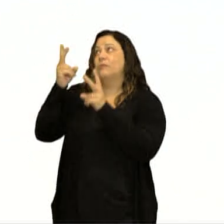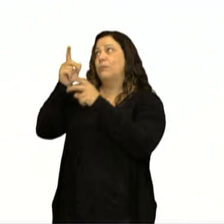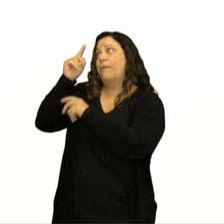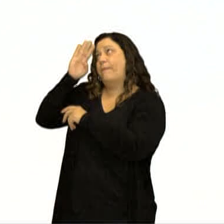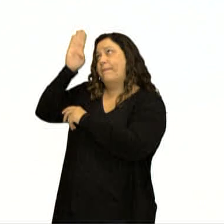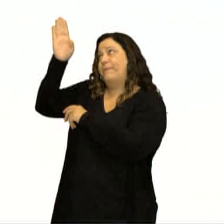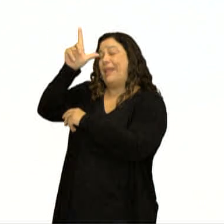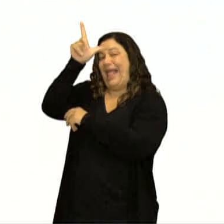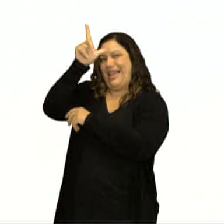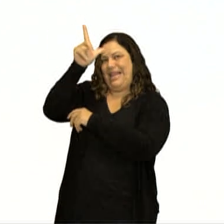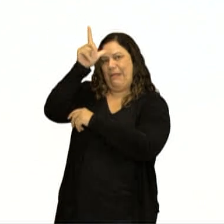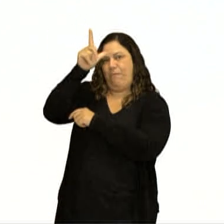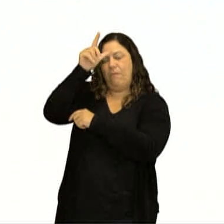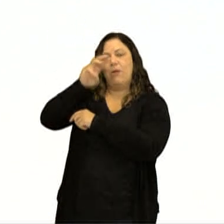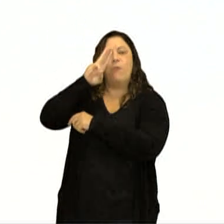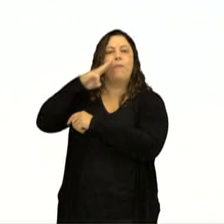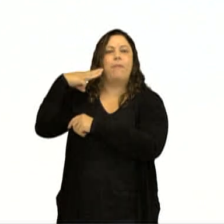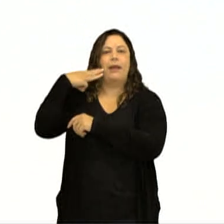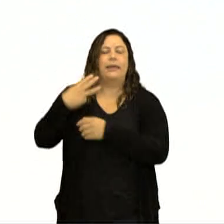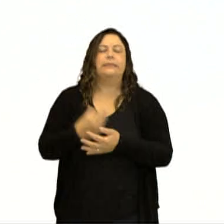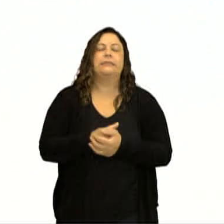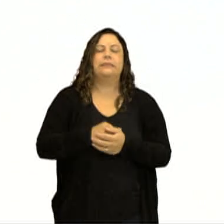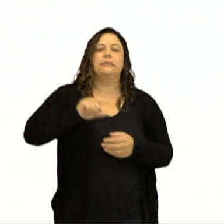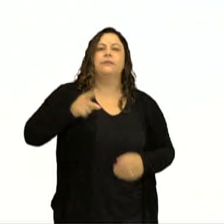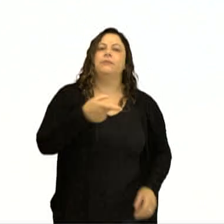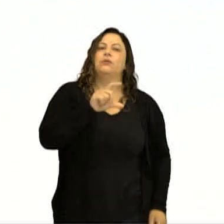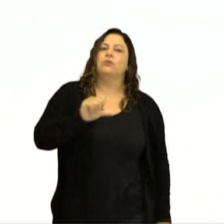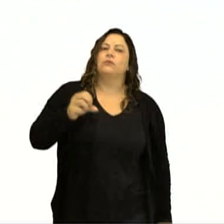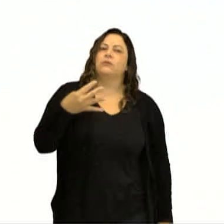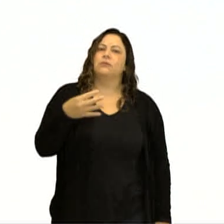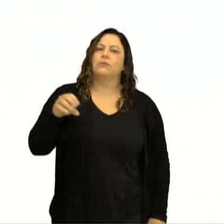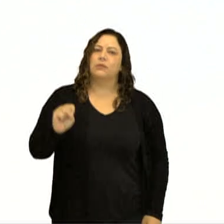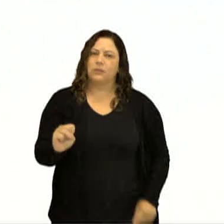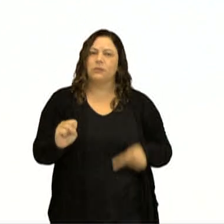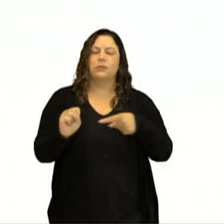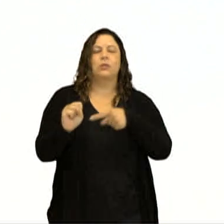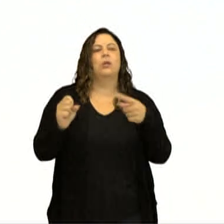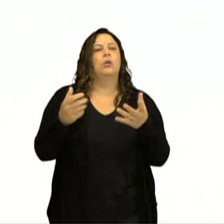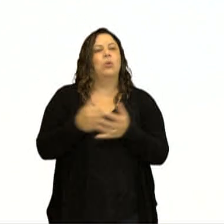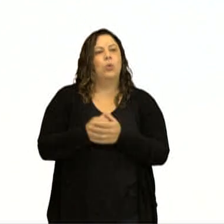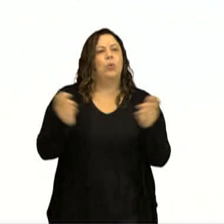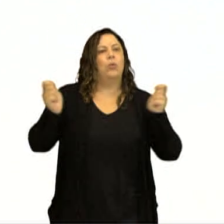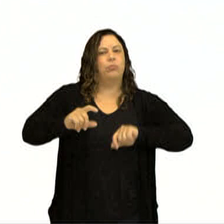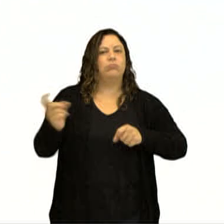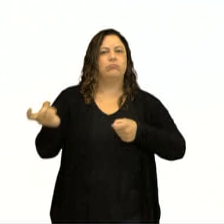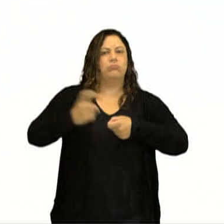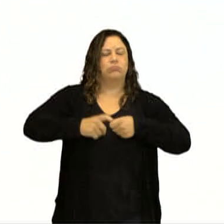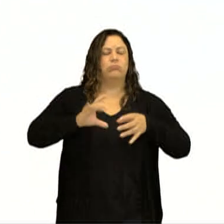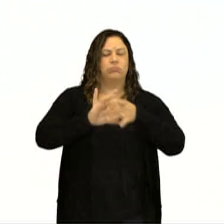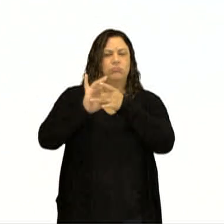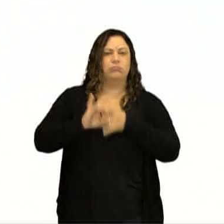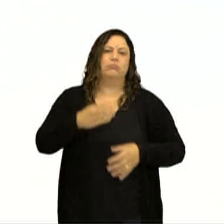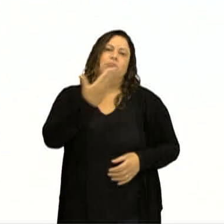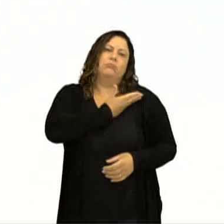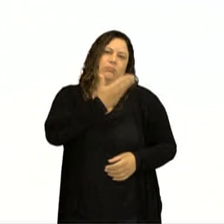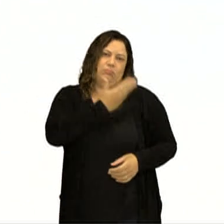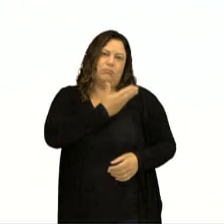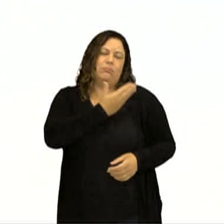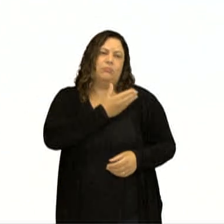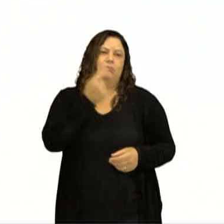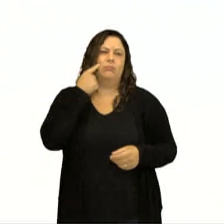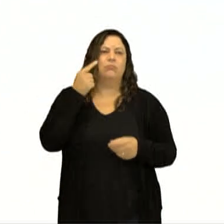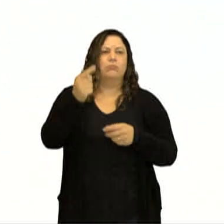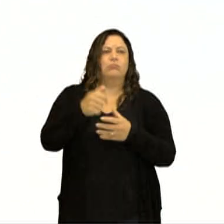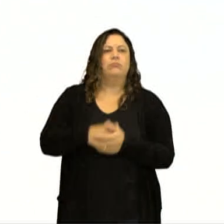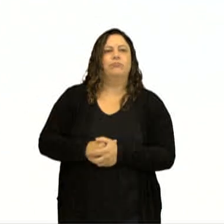alemão Karl Marx. Em 1848, em colaboração com o seu grande amigo Friedrich Engels,